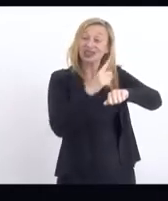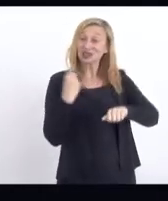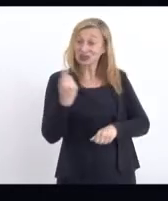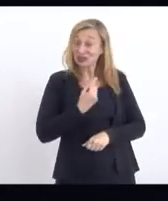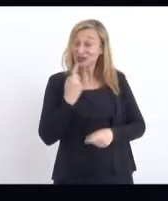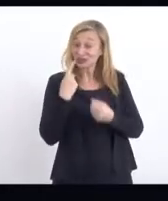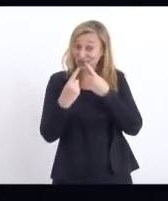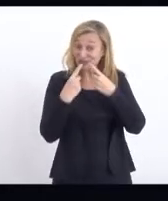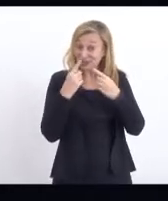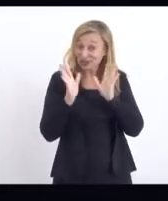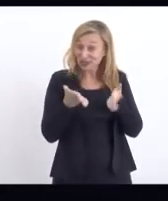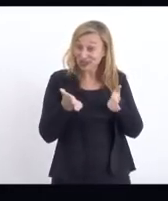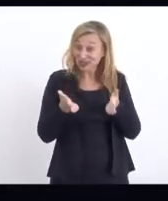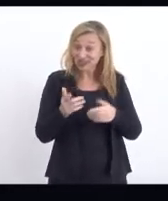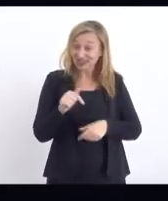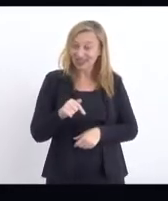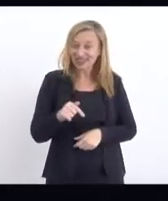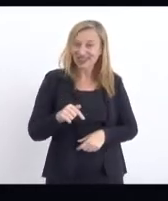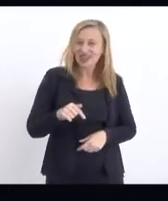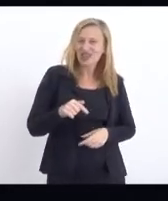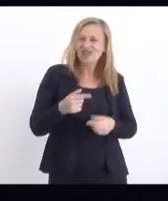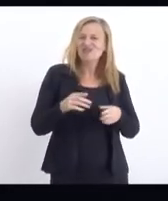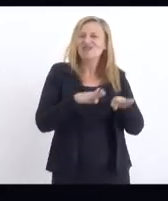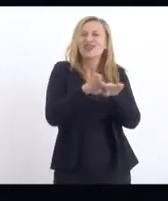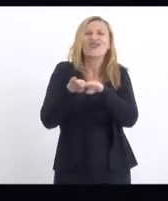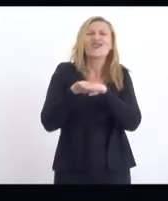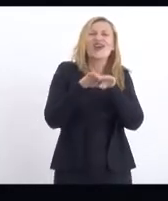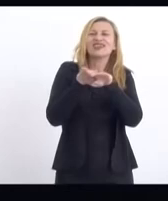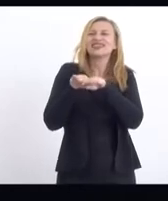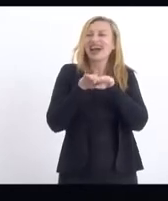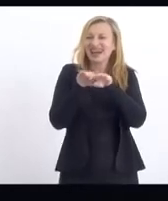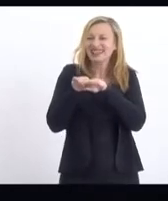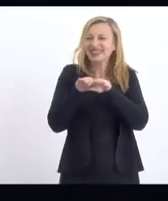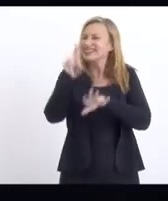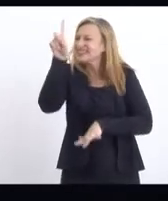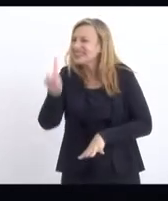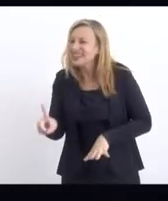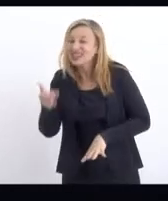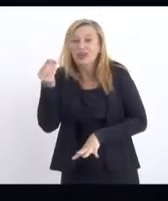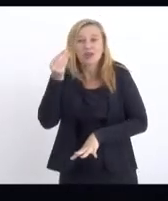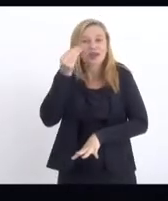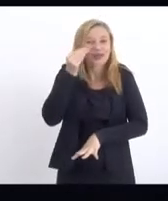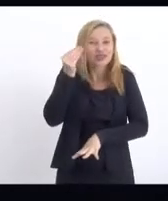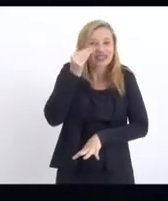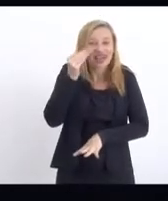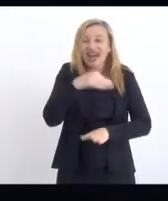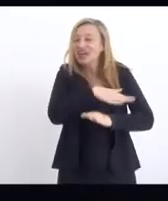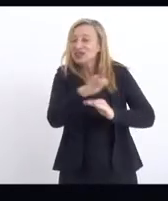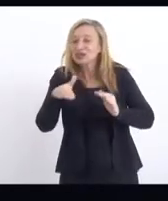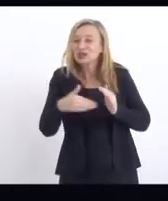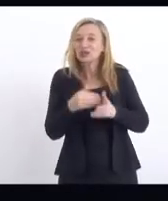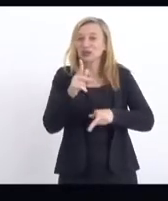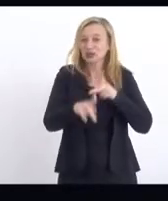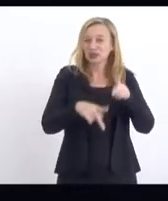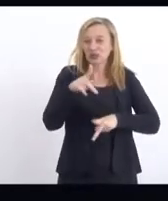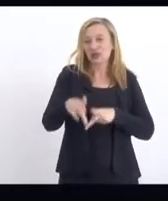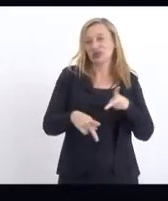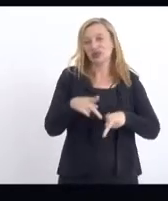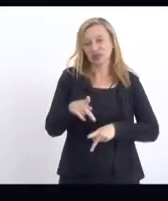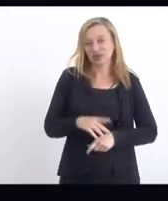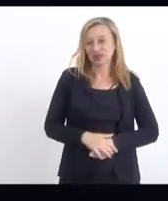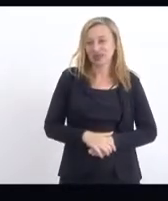estamos discutindo hoje aqui, isso traz igualdade e direito de oportunidade a toda a população